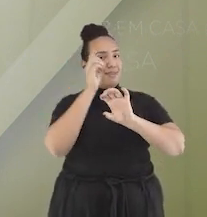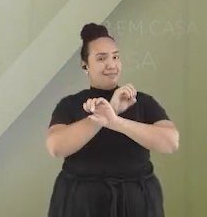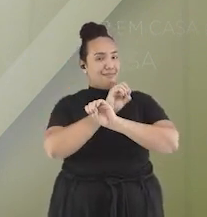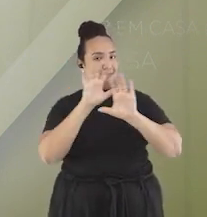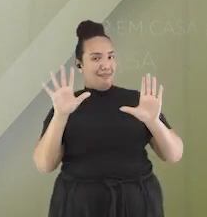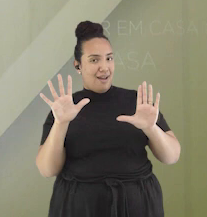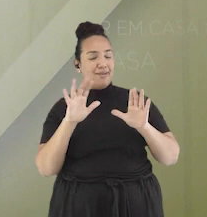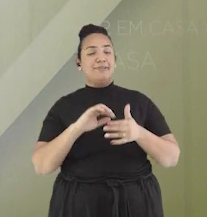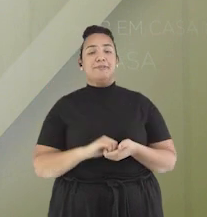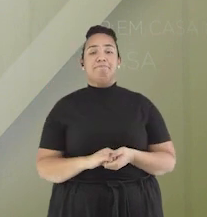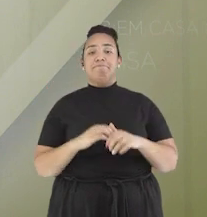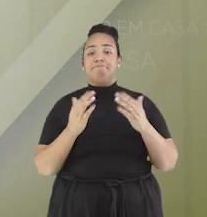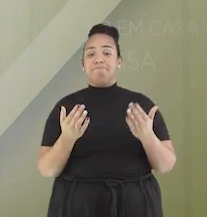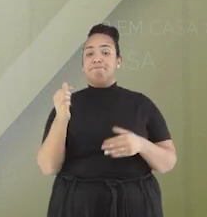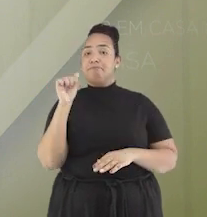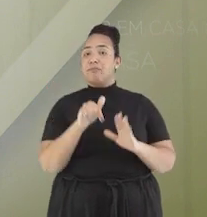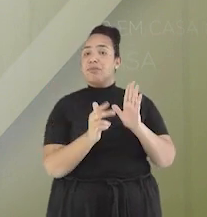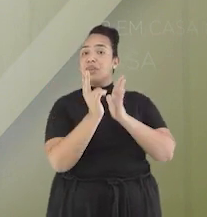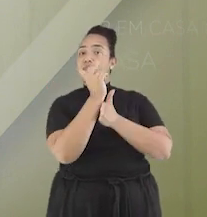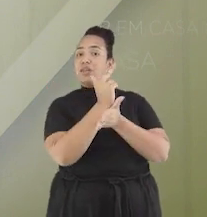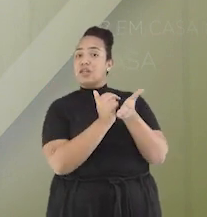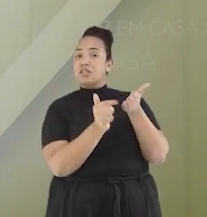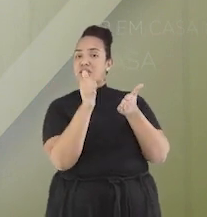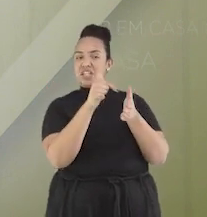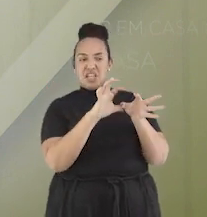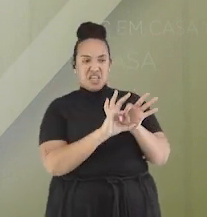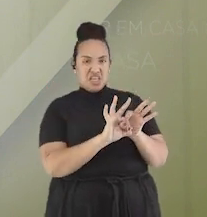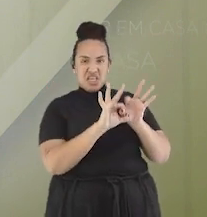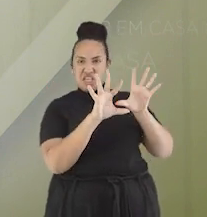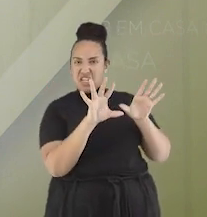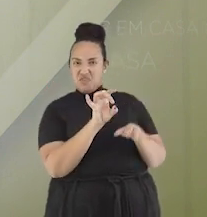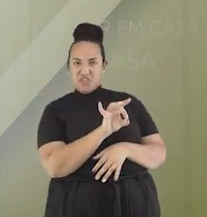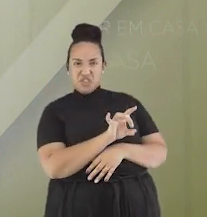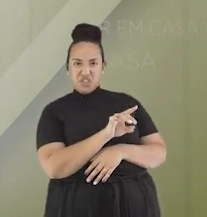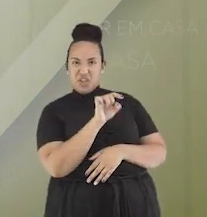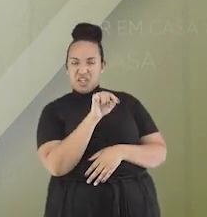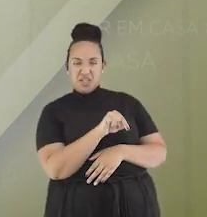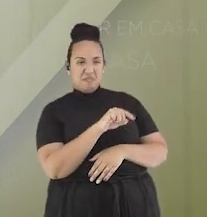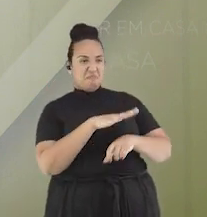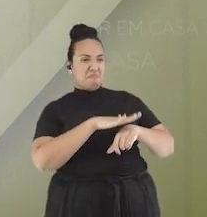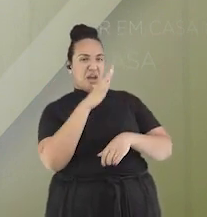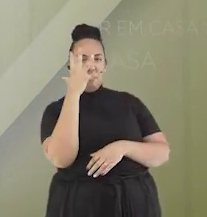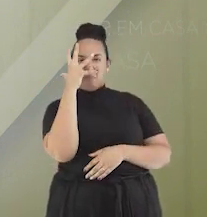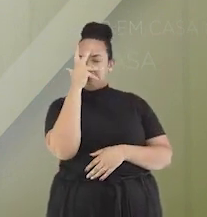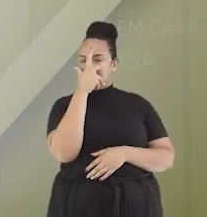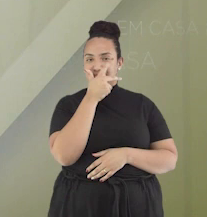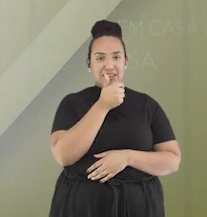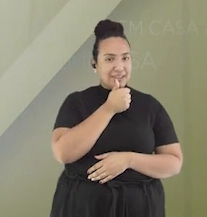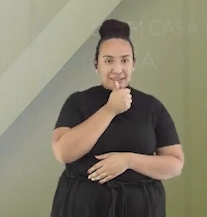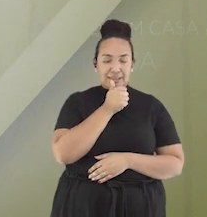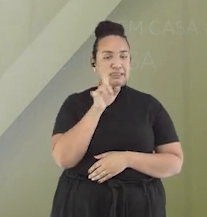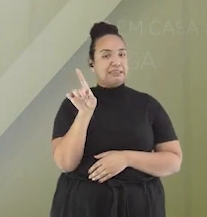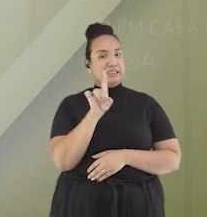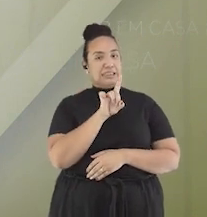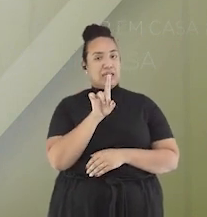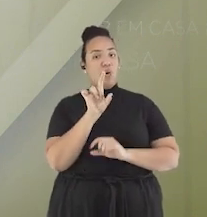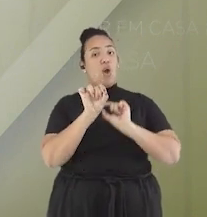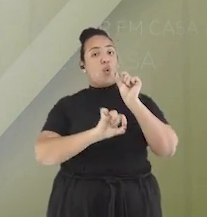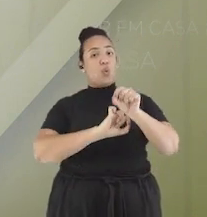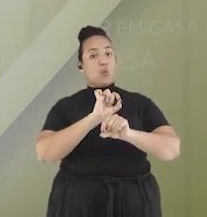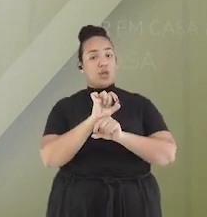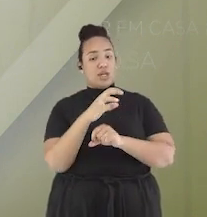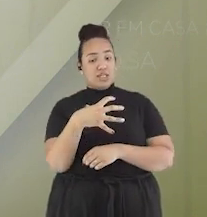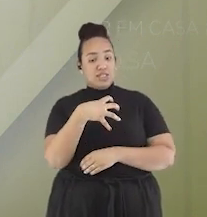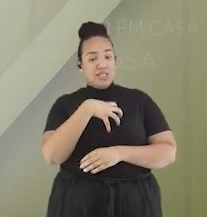mais o texto. A ilustração tem um porquê. Não está no texto apenas para deixá-lo mais bonito,